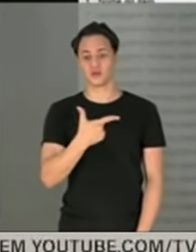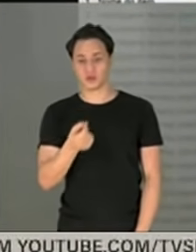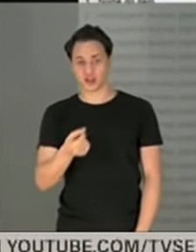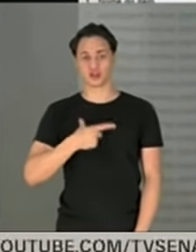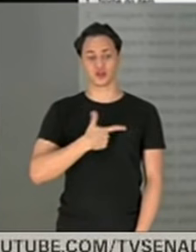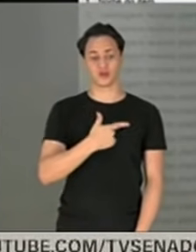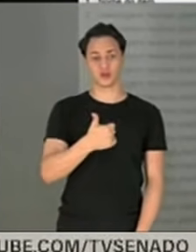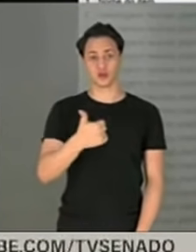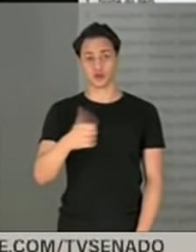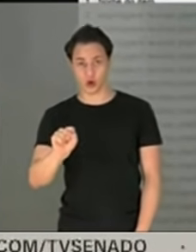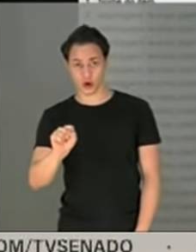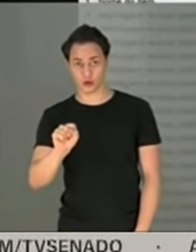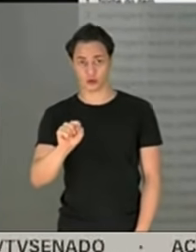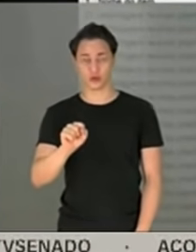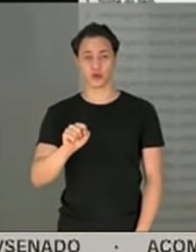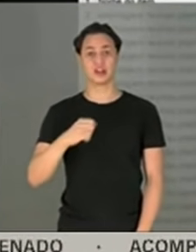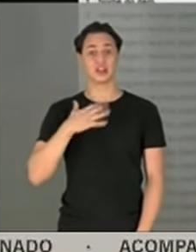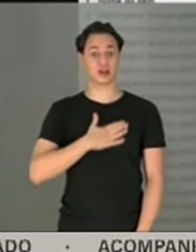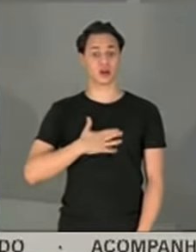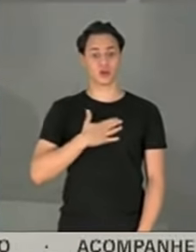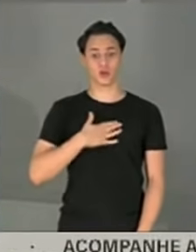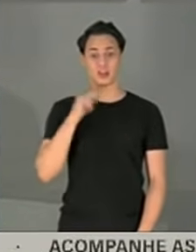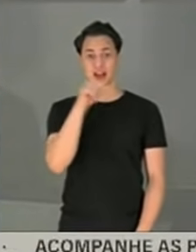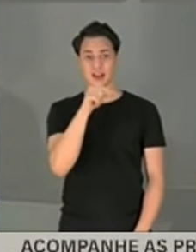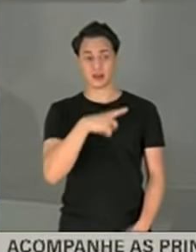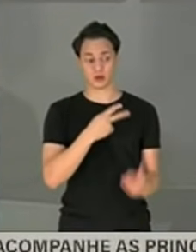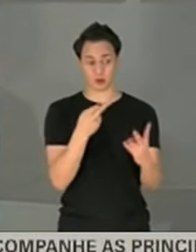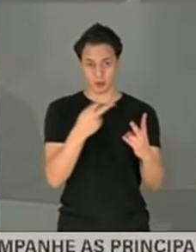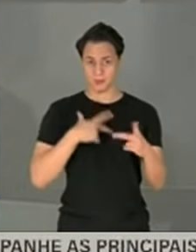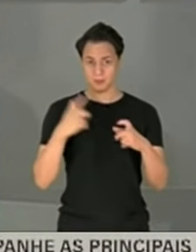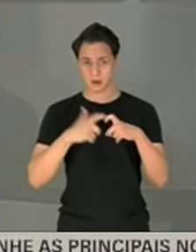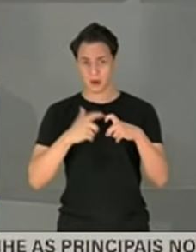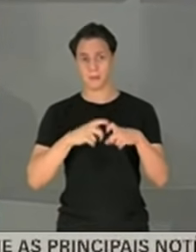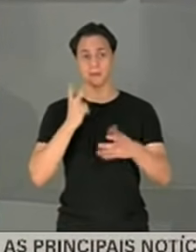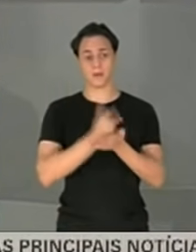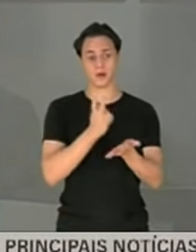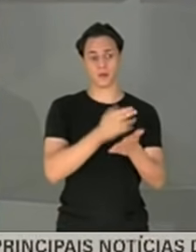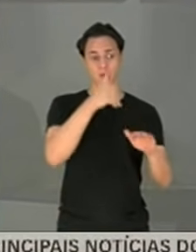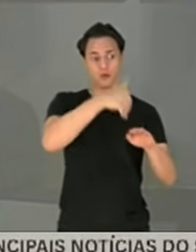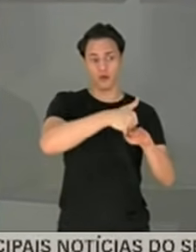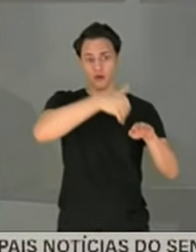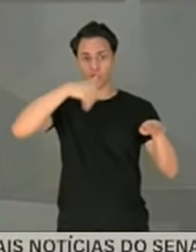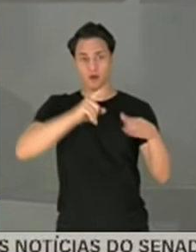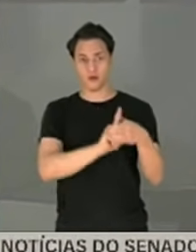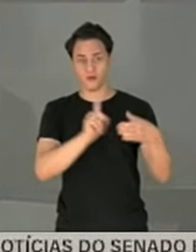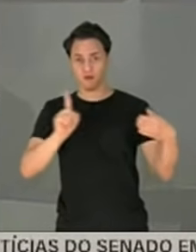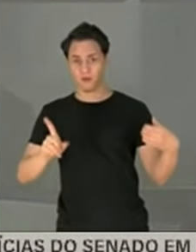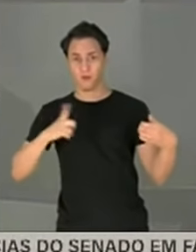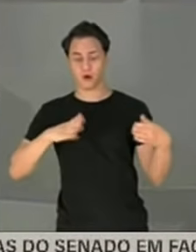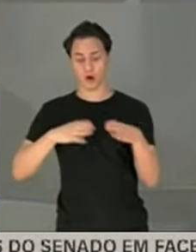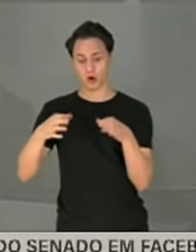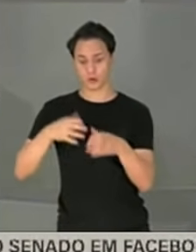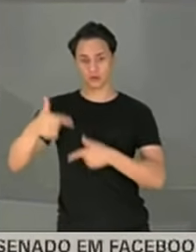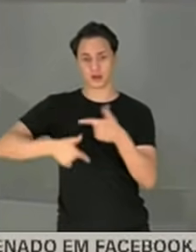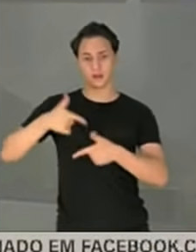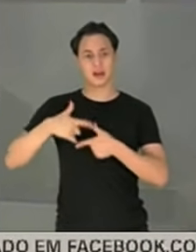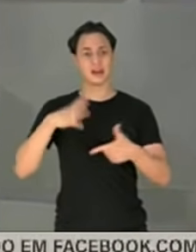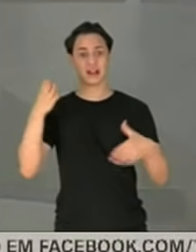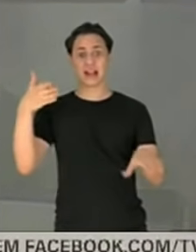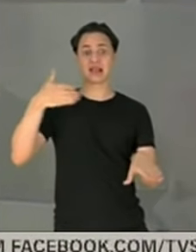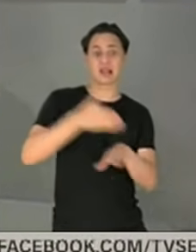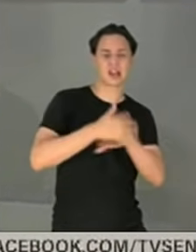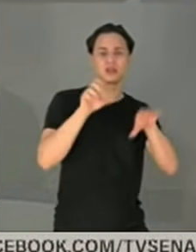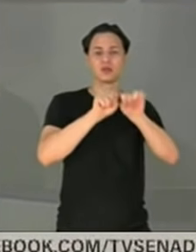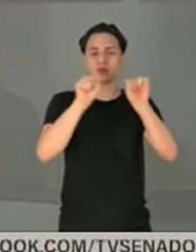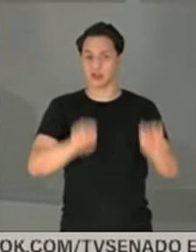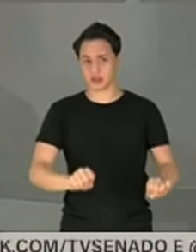28 de agosto de 2021, esses médicos, mesmo fora de todo o escopo de atenção, eles invadiram o